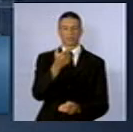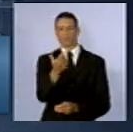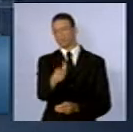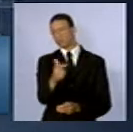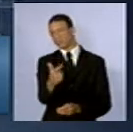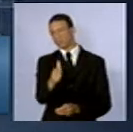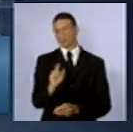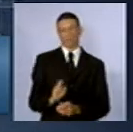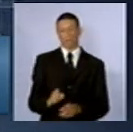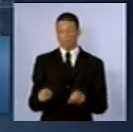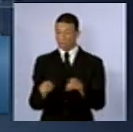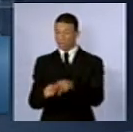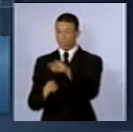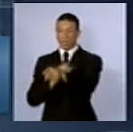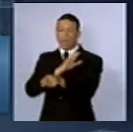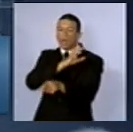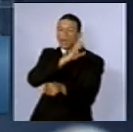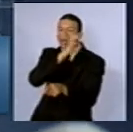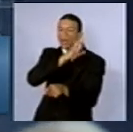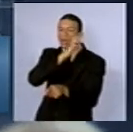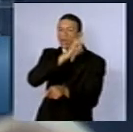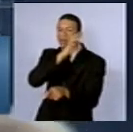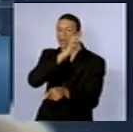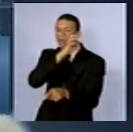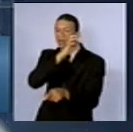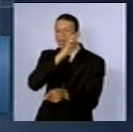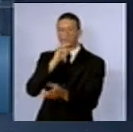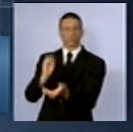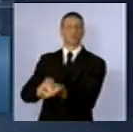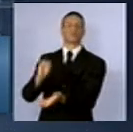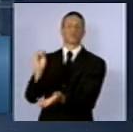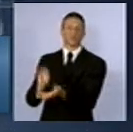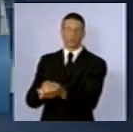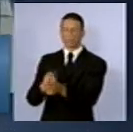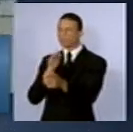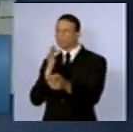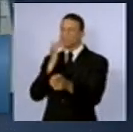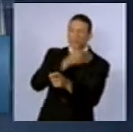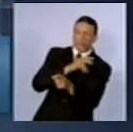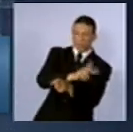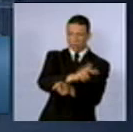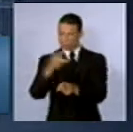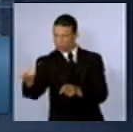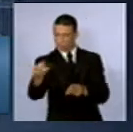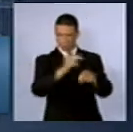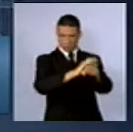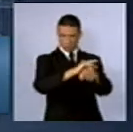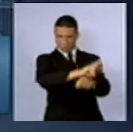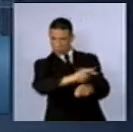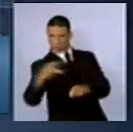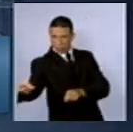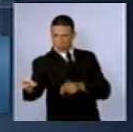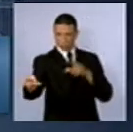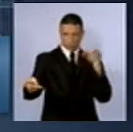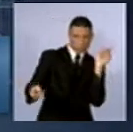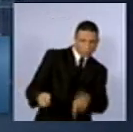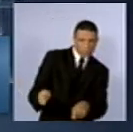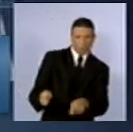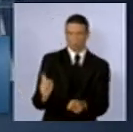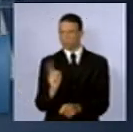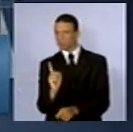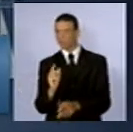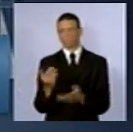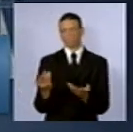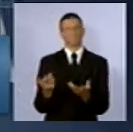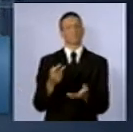em modelos animais né elas são insuficientes elas são elas não são adequadas Então por isto é